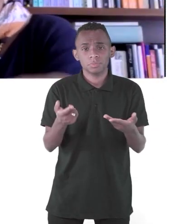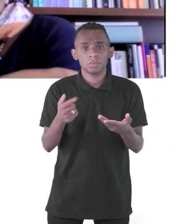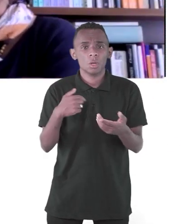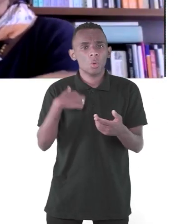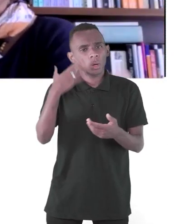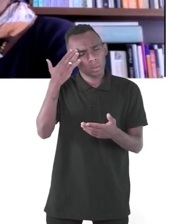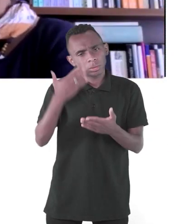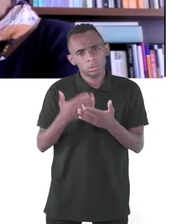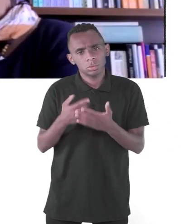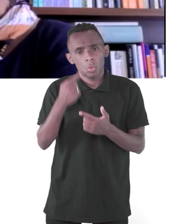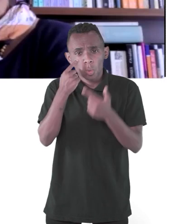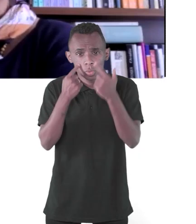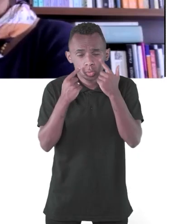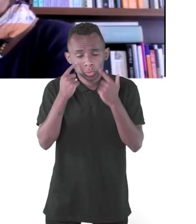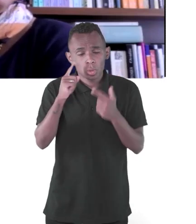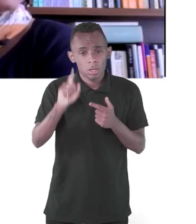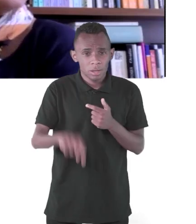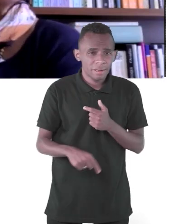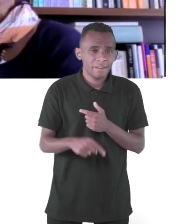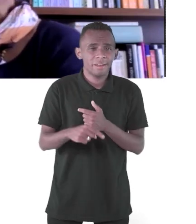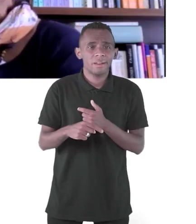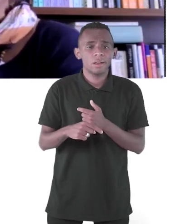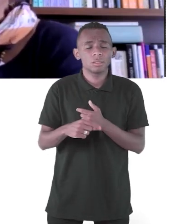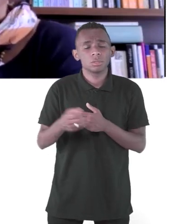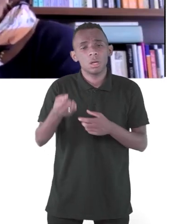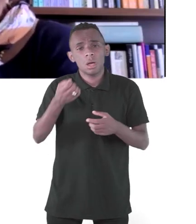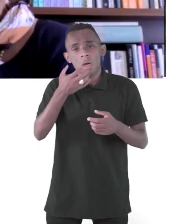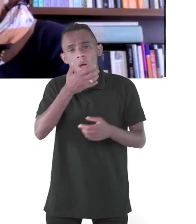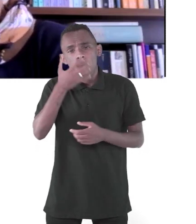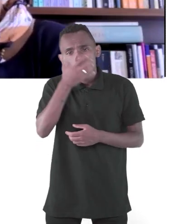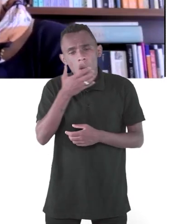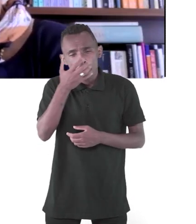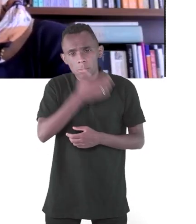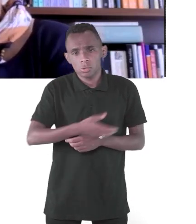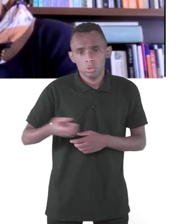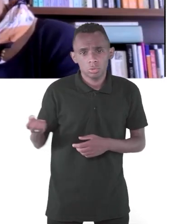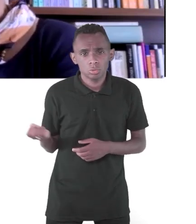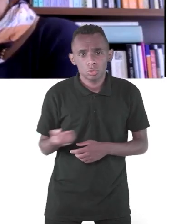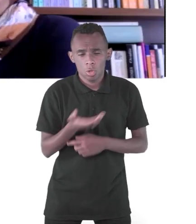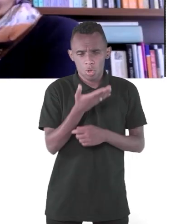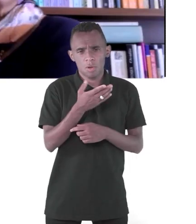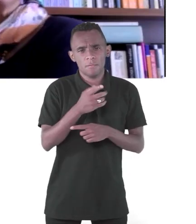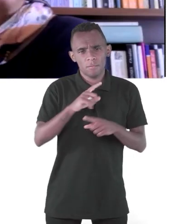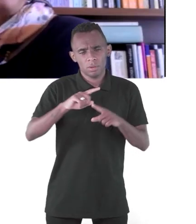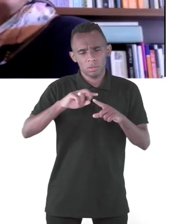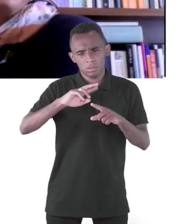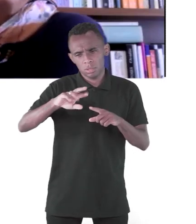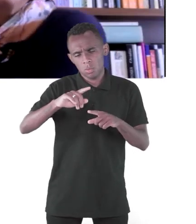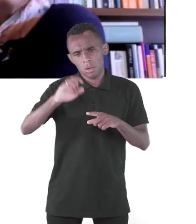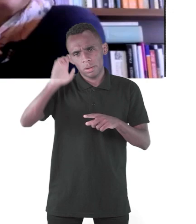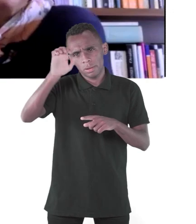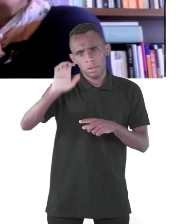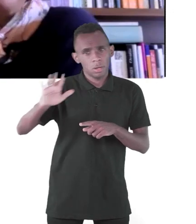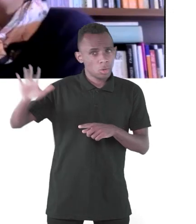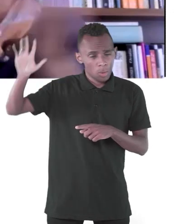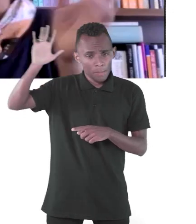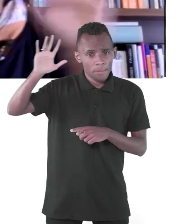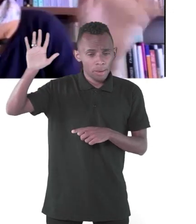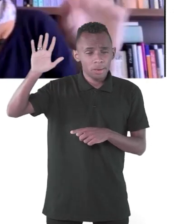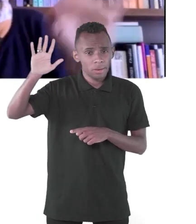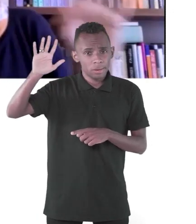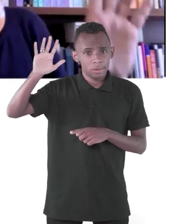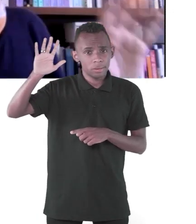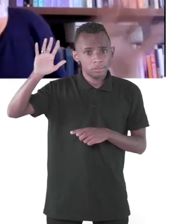que o choro é a nossa música erudita, ainda que não formalizada como a música europeia, a erudita europeia, ou